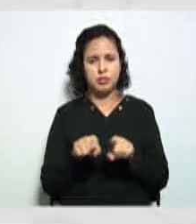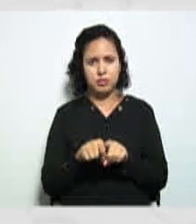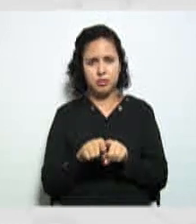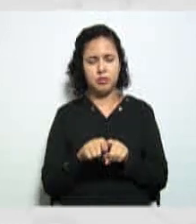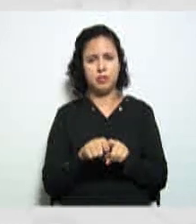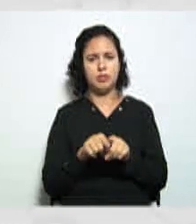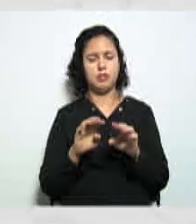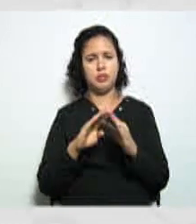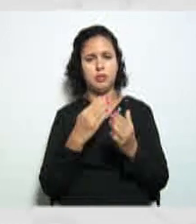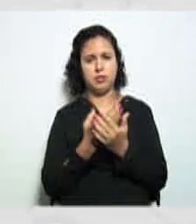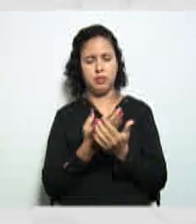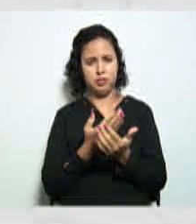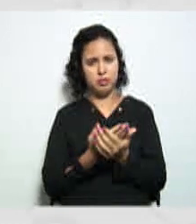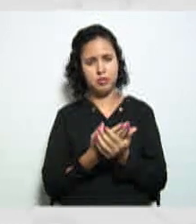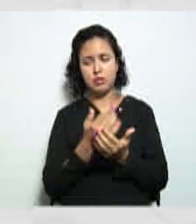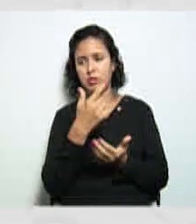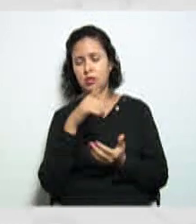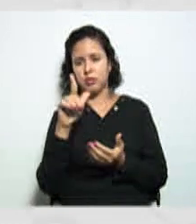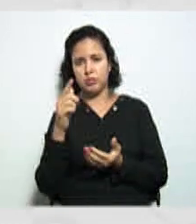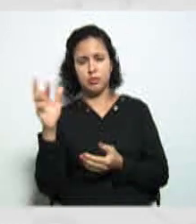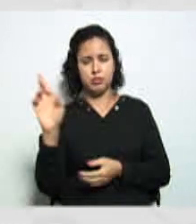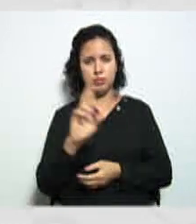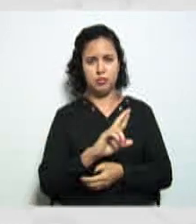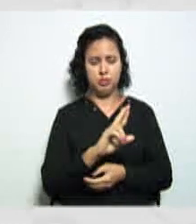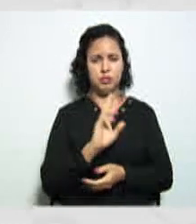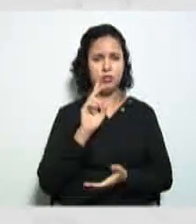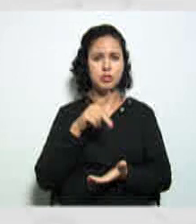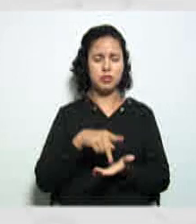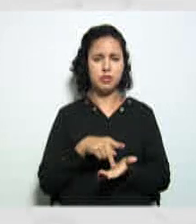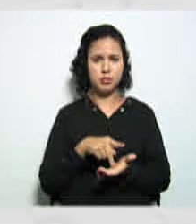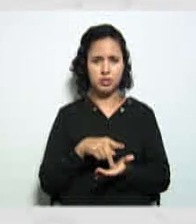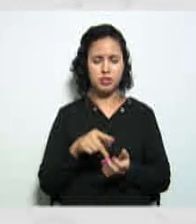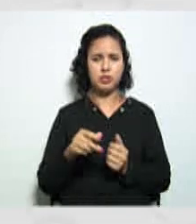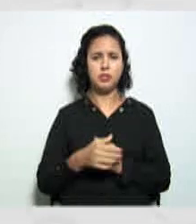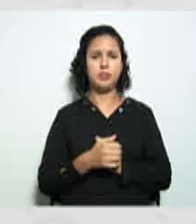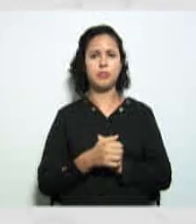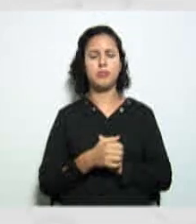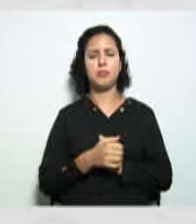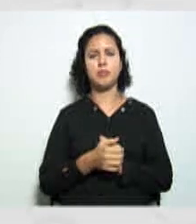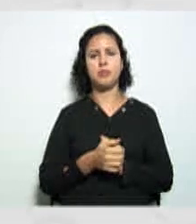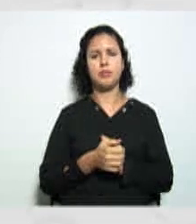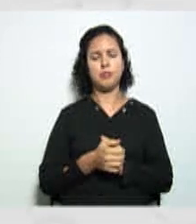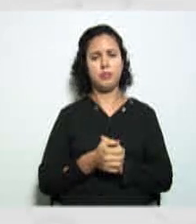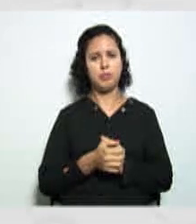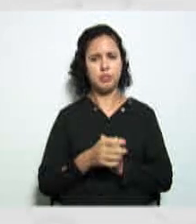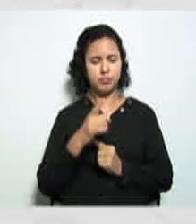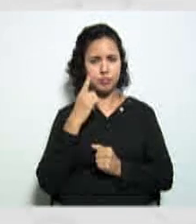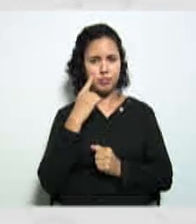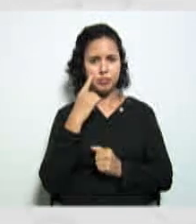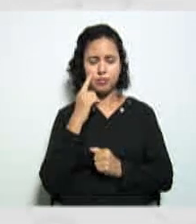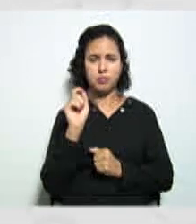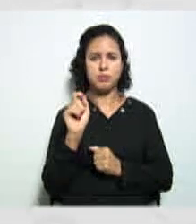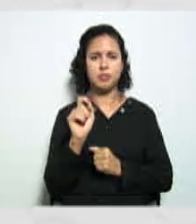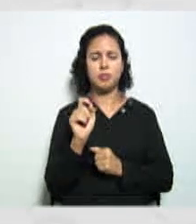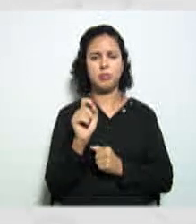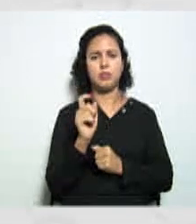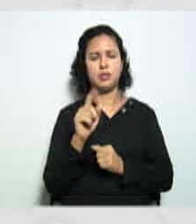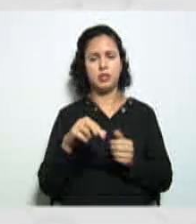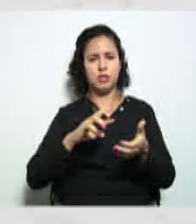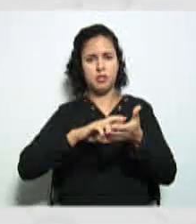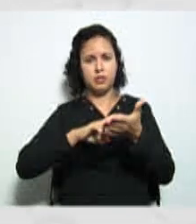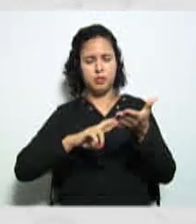verdadeiro. Que bom que eles estão acompanhando, né? Nós vimos lá no nosso tutorial que a